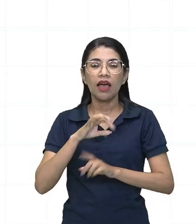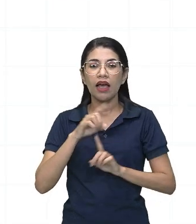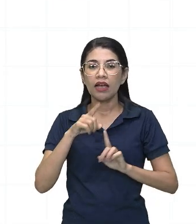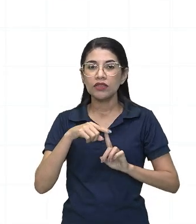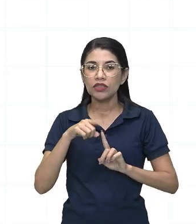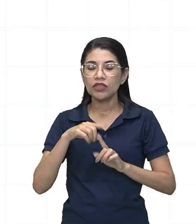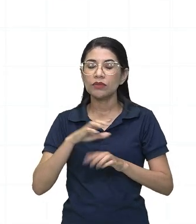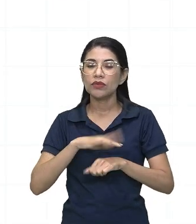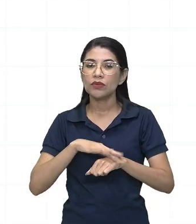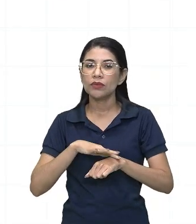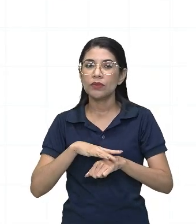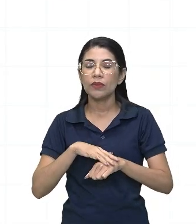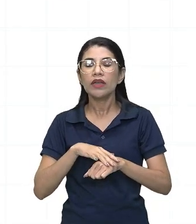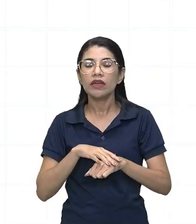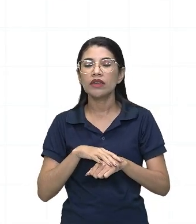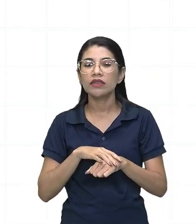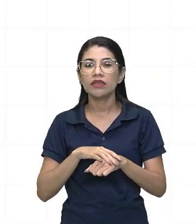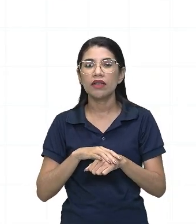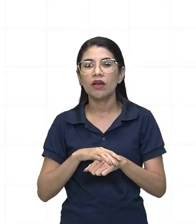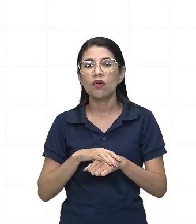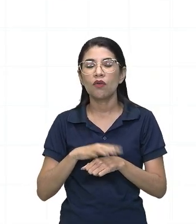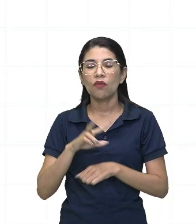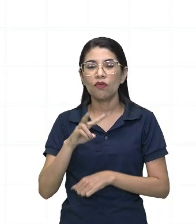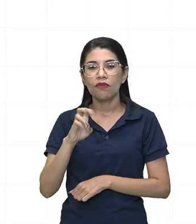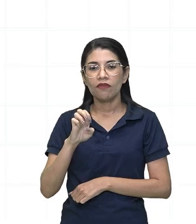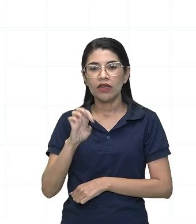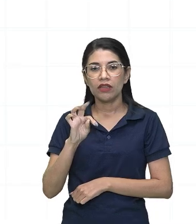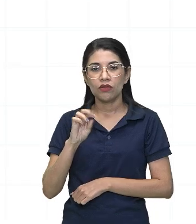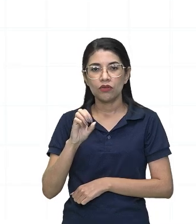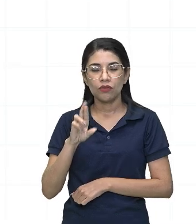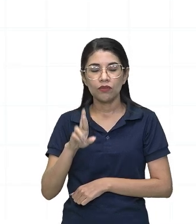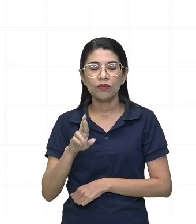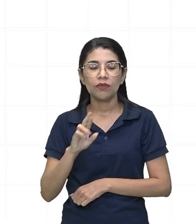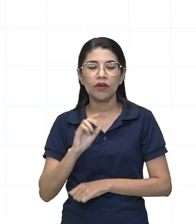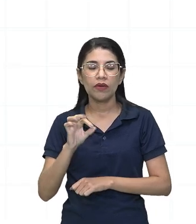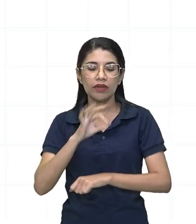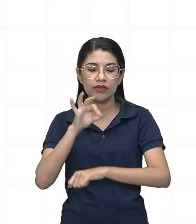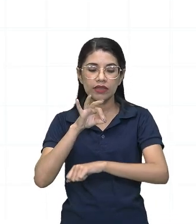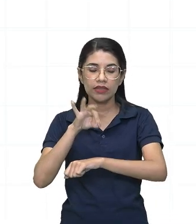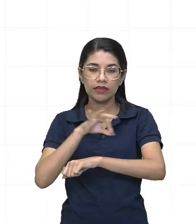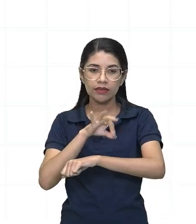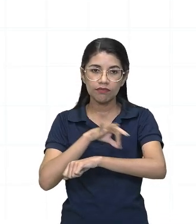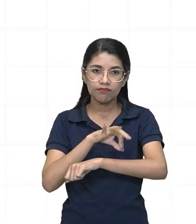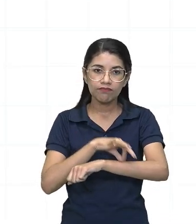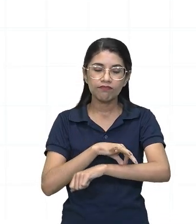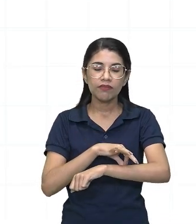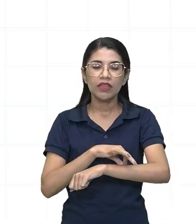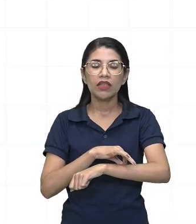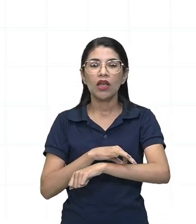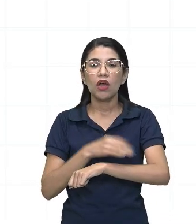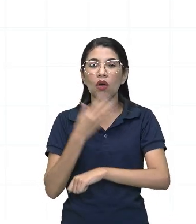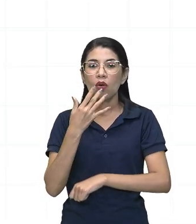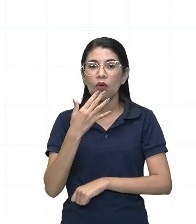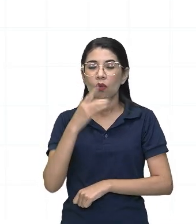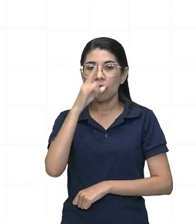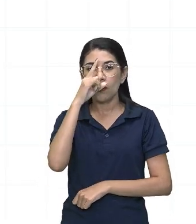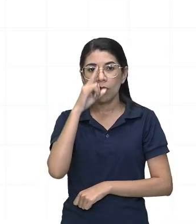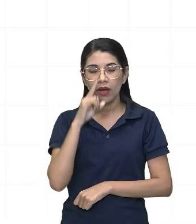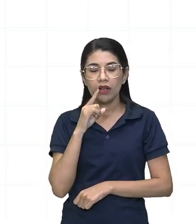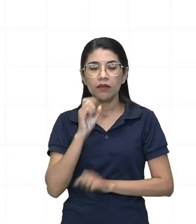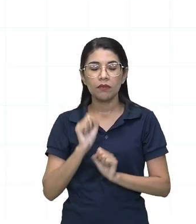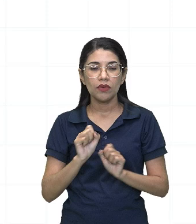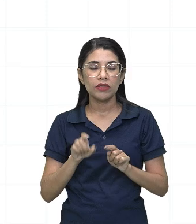os flebotomíneos, né? Os vetores, são insetos pequenos de cor amarelada e podem